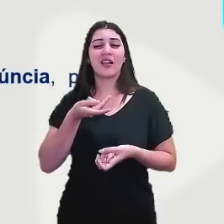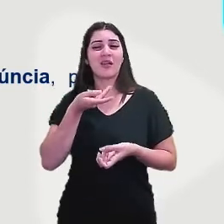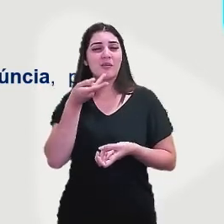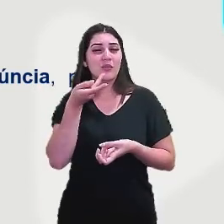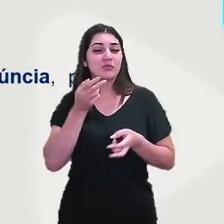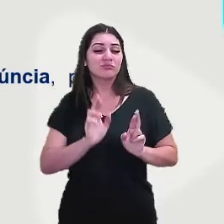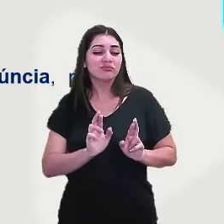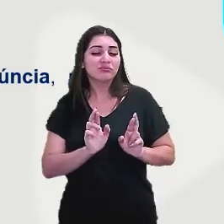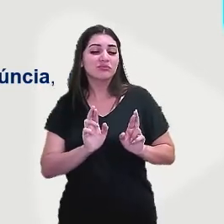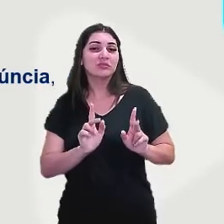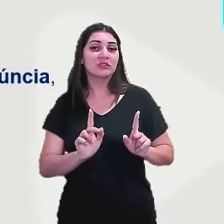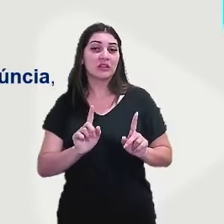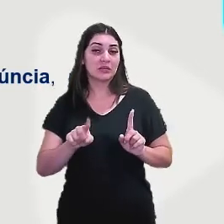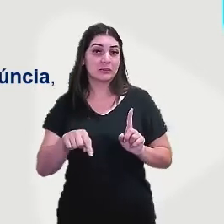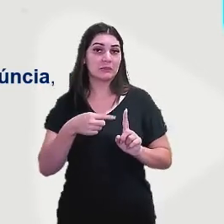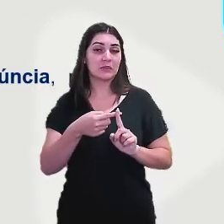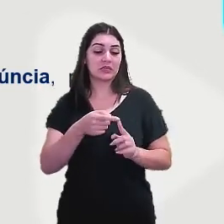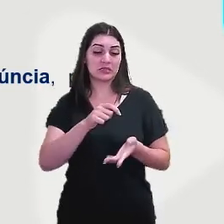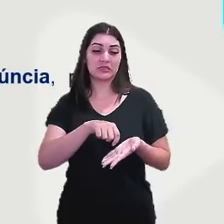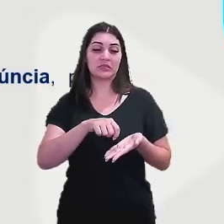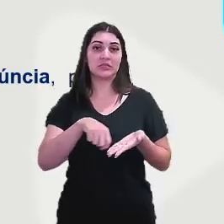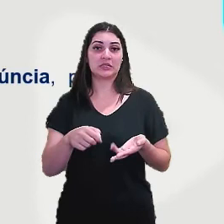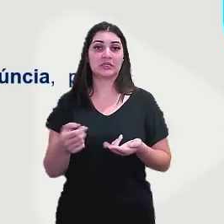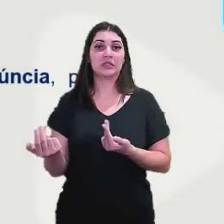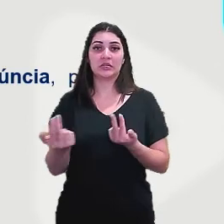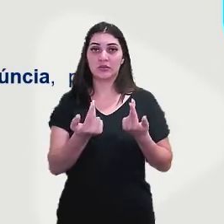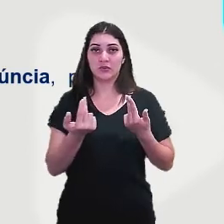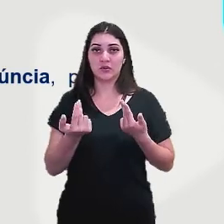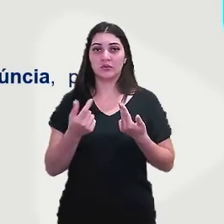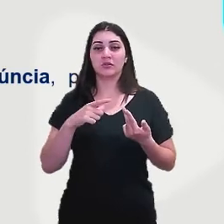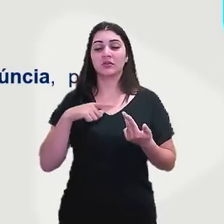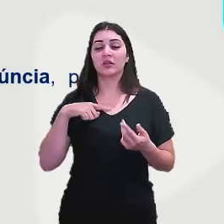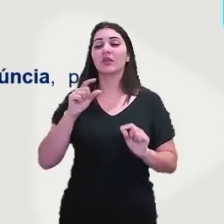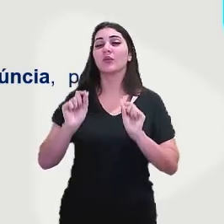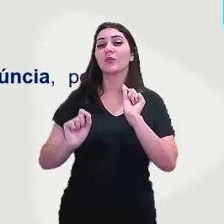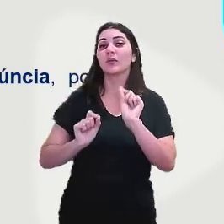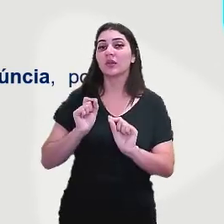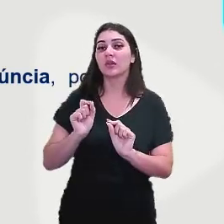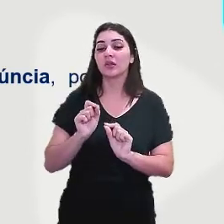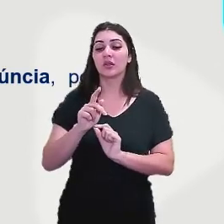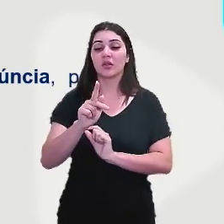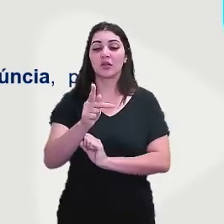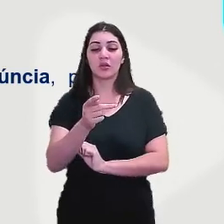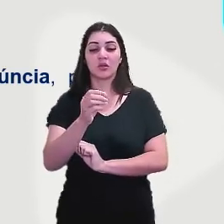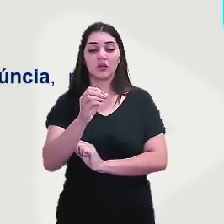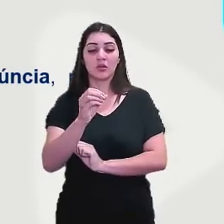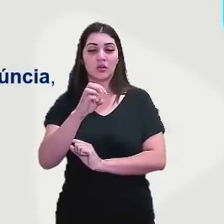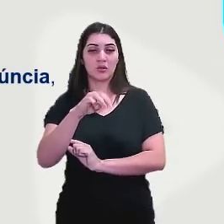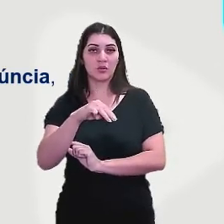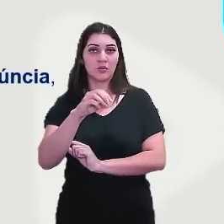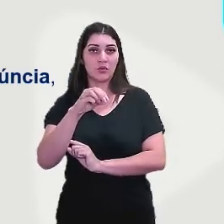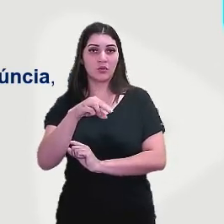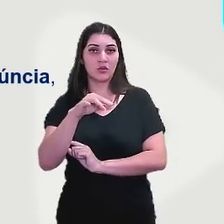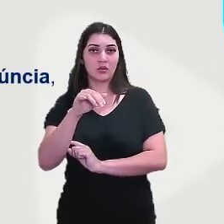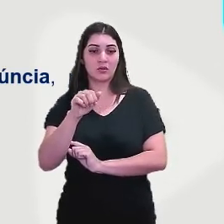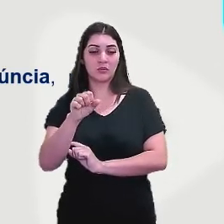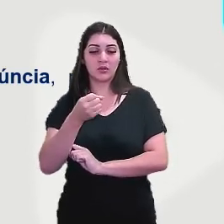diferente, mas a escrita é igual. São chamadas de homônimas,